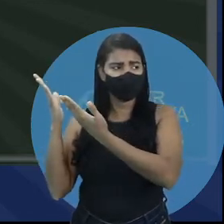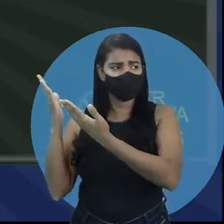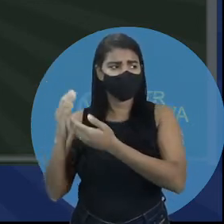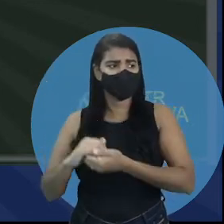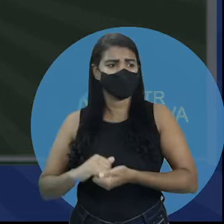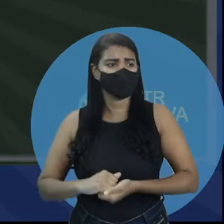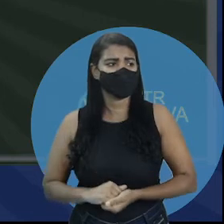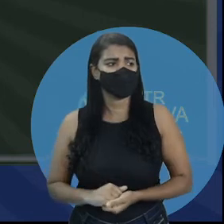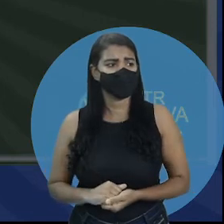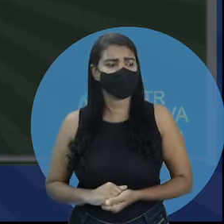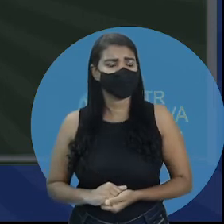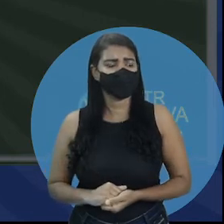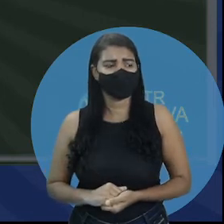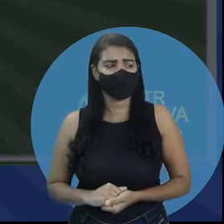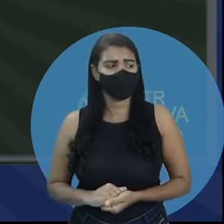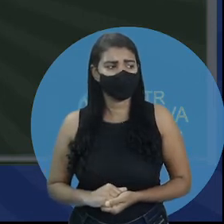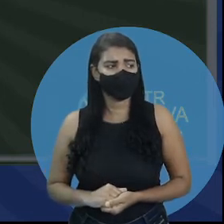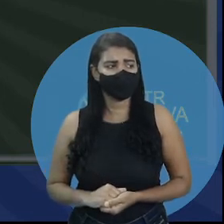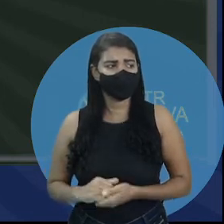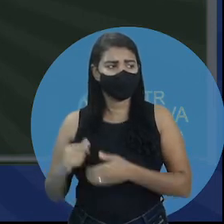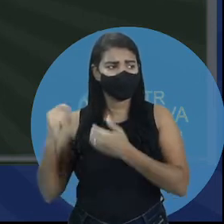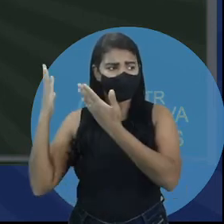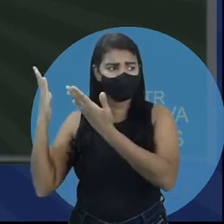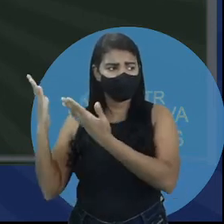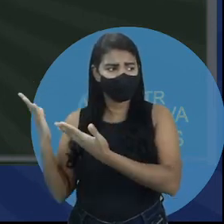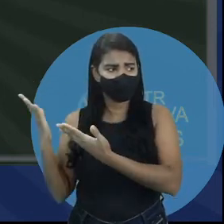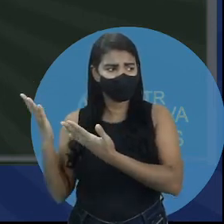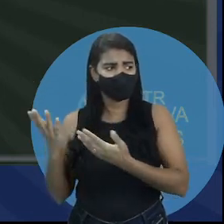buzzer, que é um sensor de som, onde quando